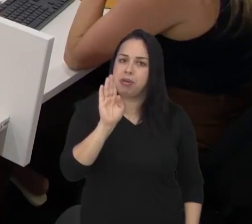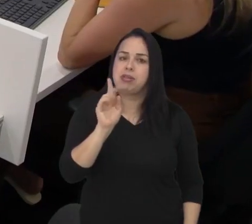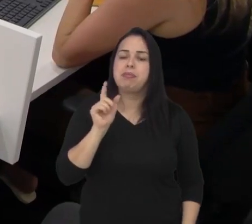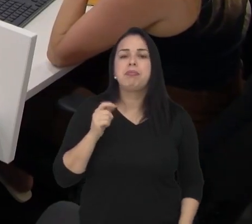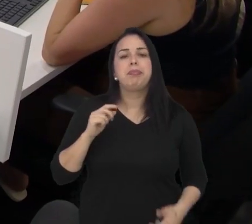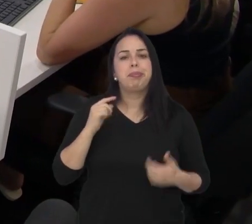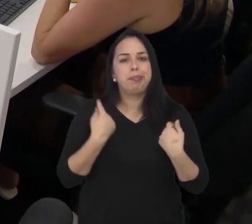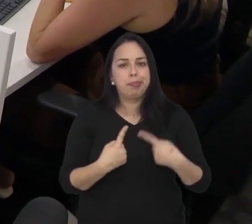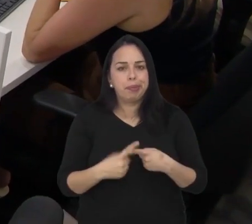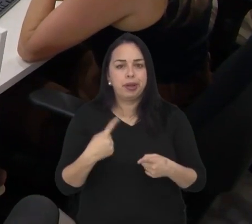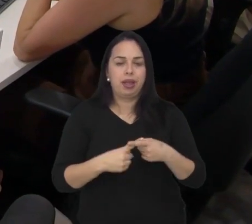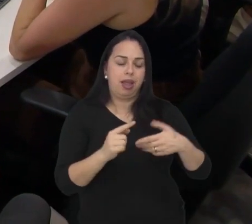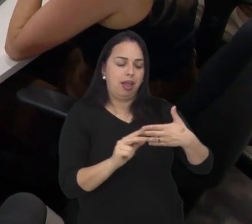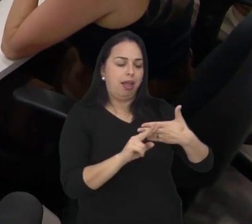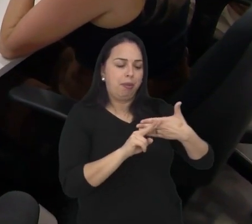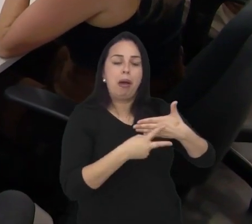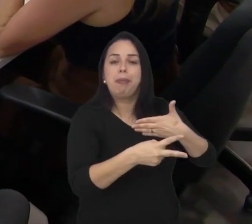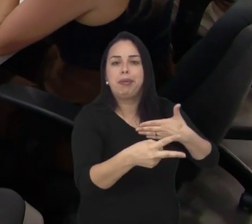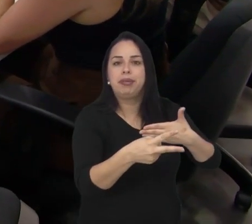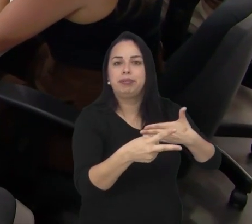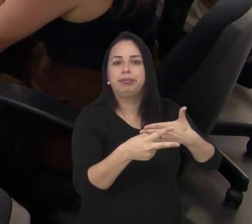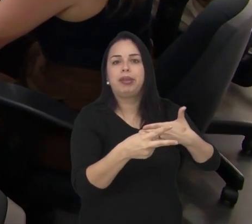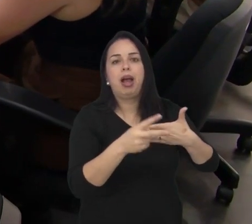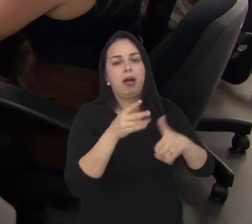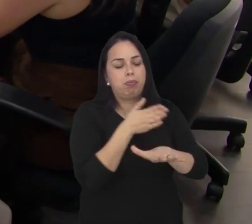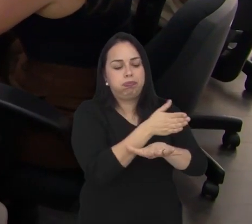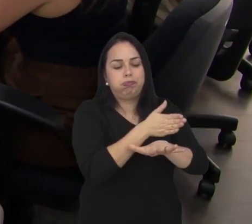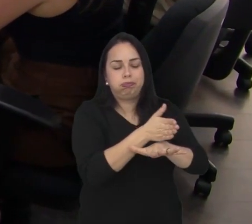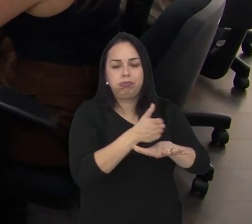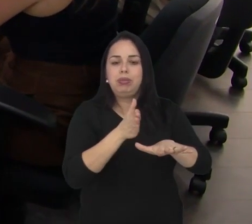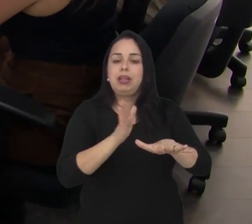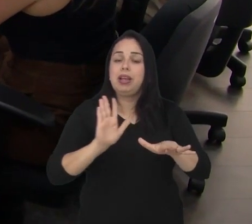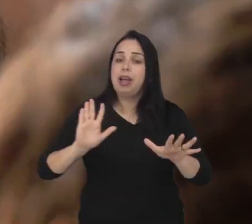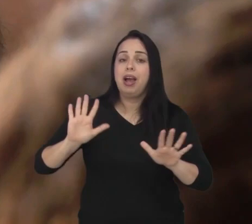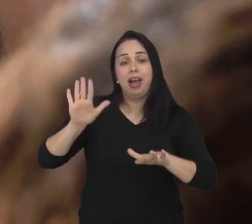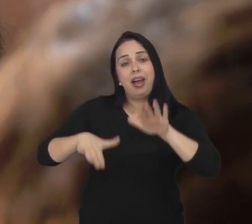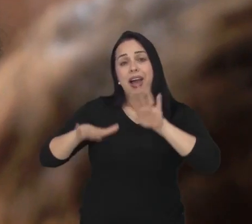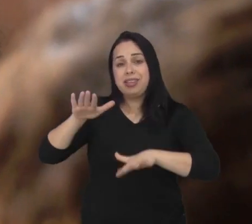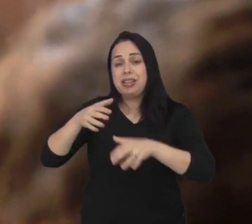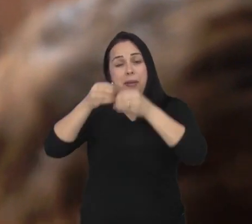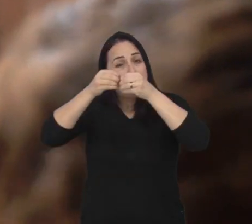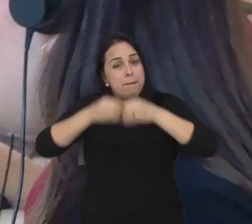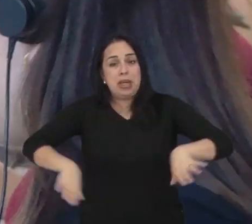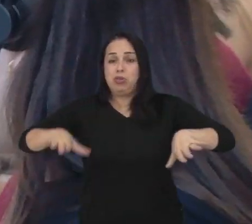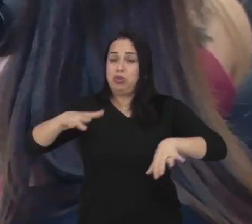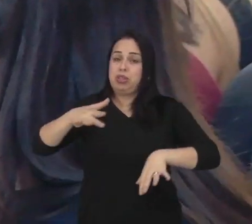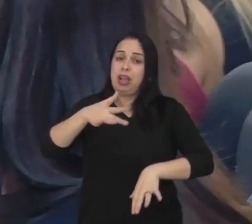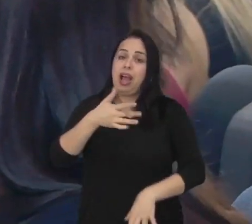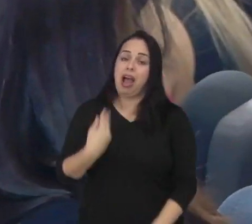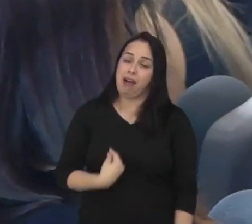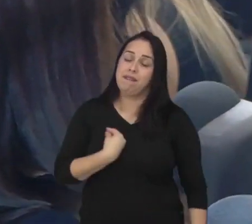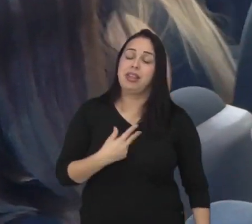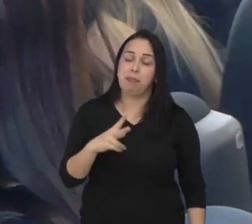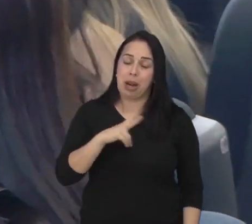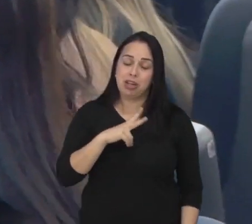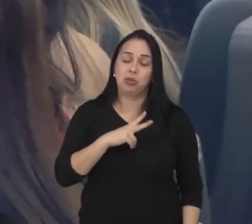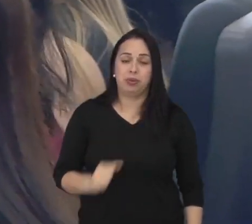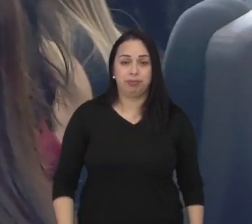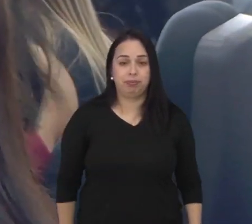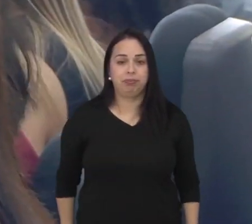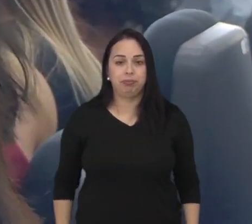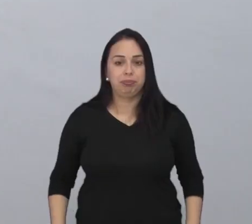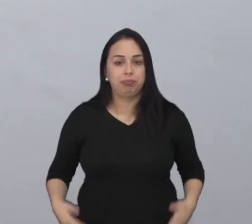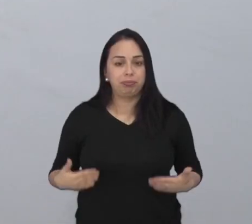fundamental, principalmente porque as consequências do assédio moral são amplas e, em muitos casos, prejudicam a vida pessoal